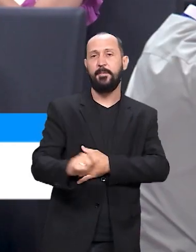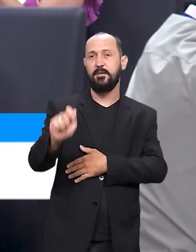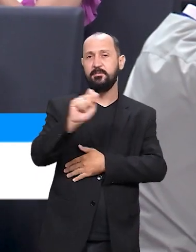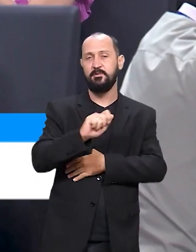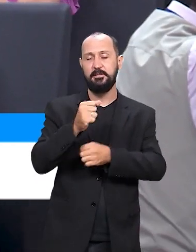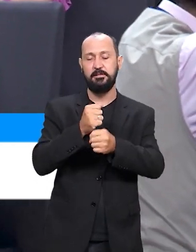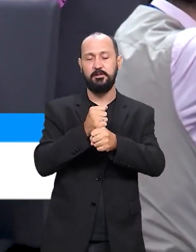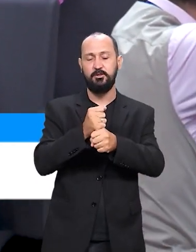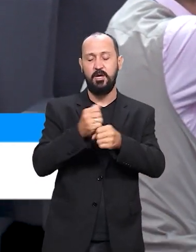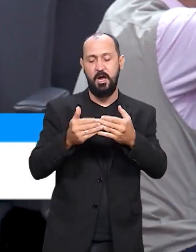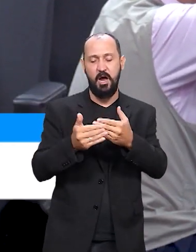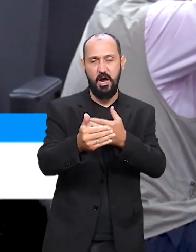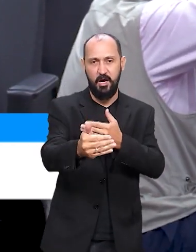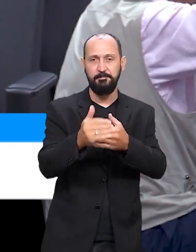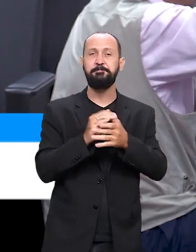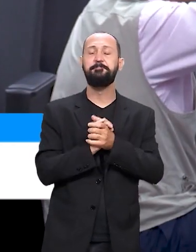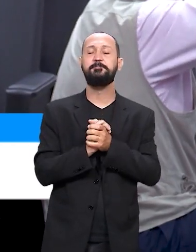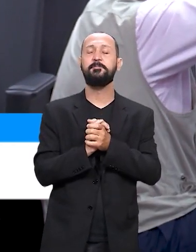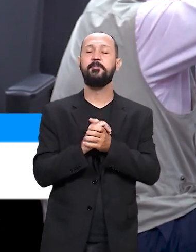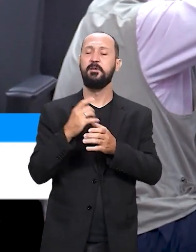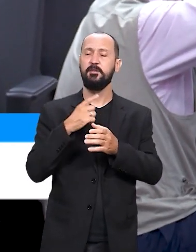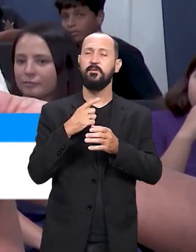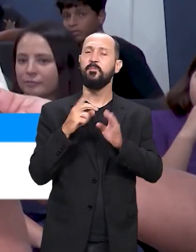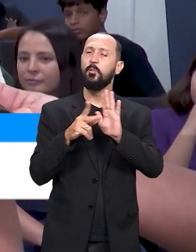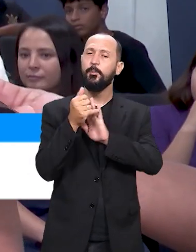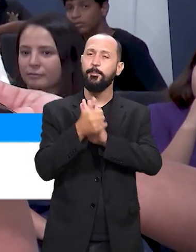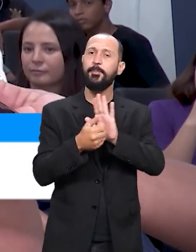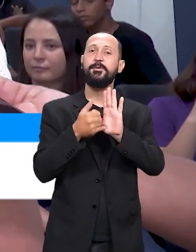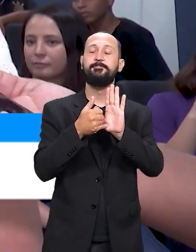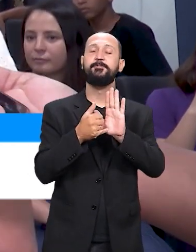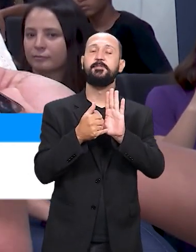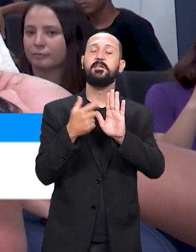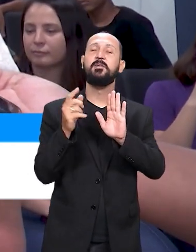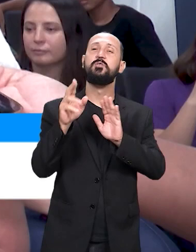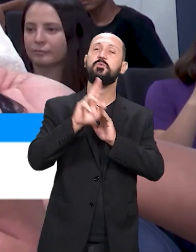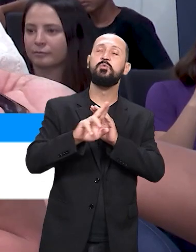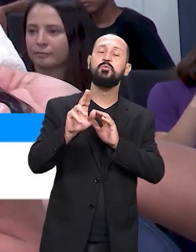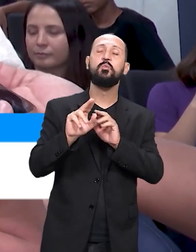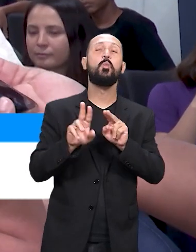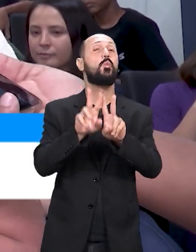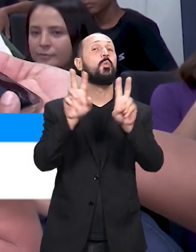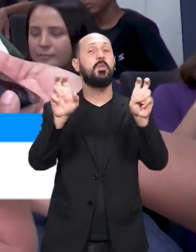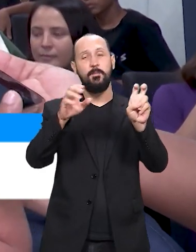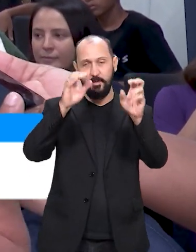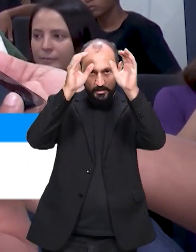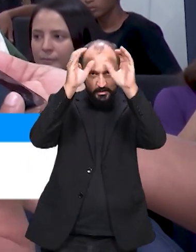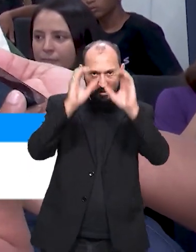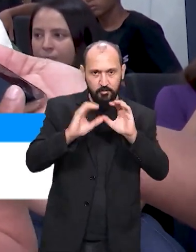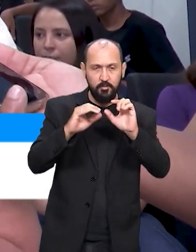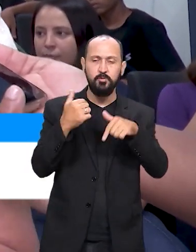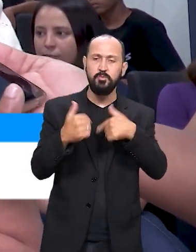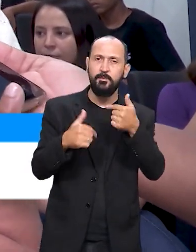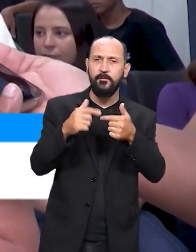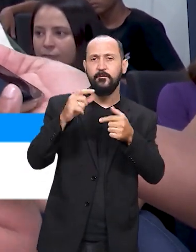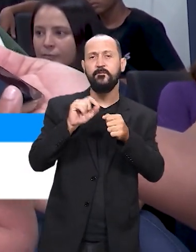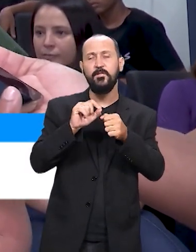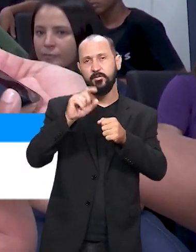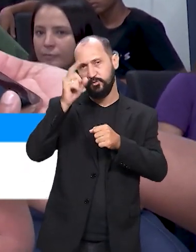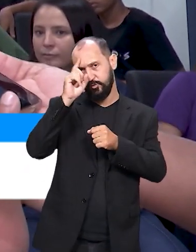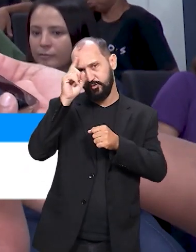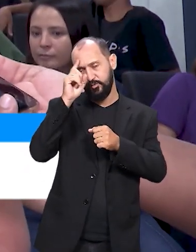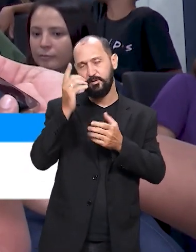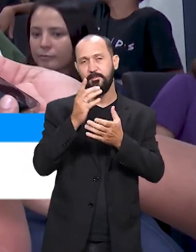própria associação neste ano. A gente teve um projeto que a gente trabalhou a cidadania lá nas atividades que a